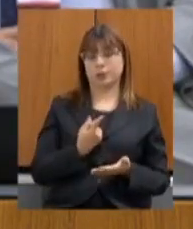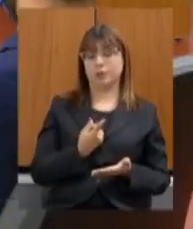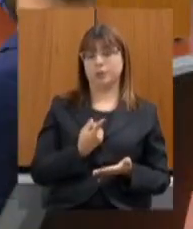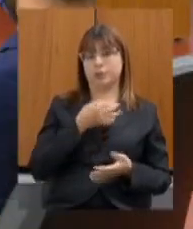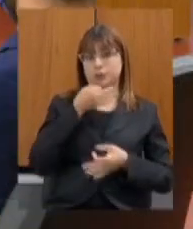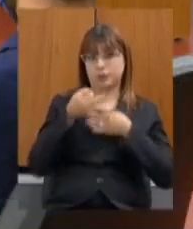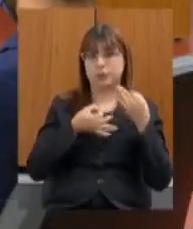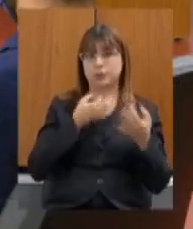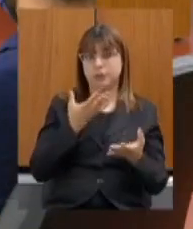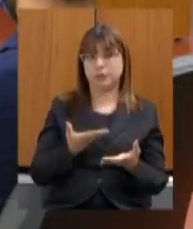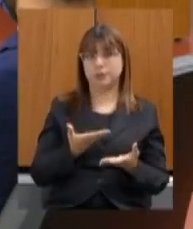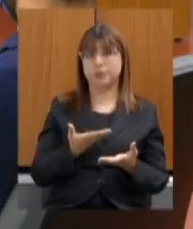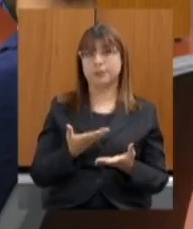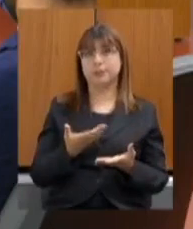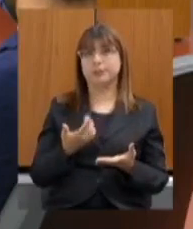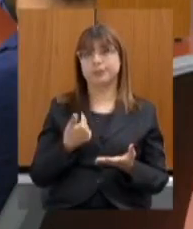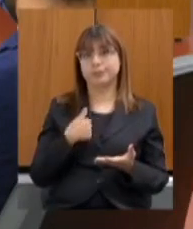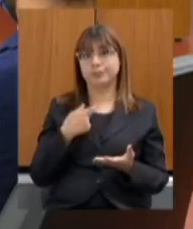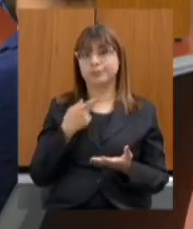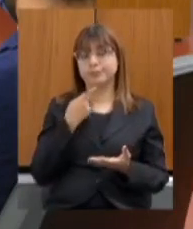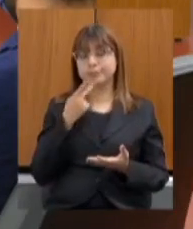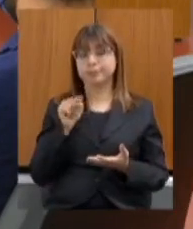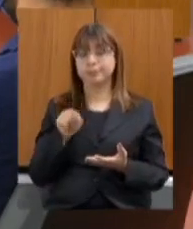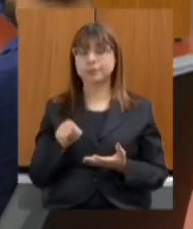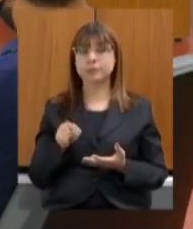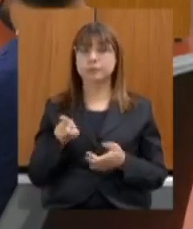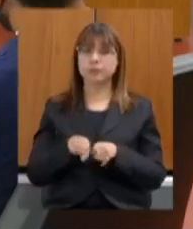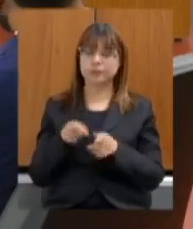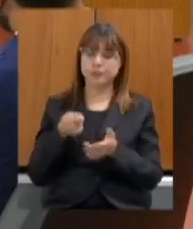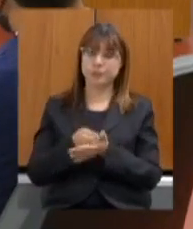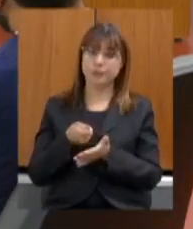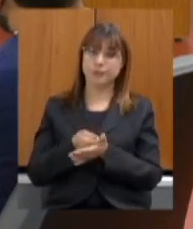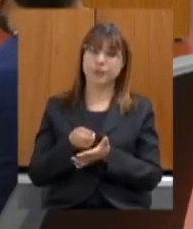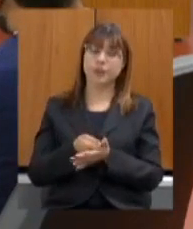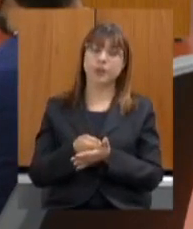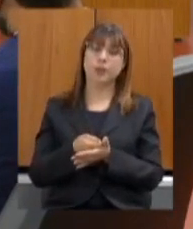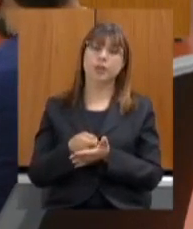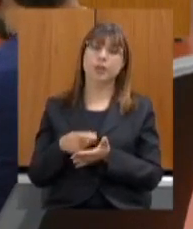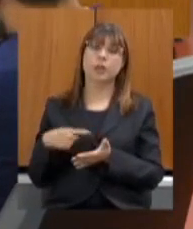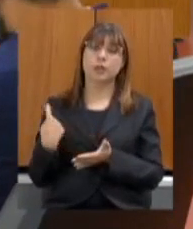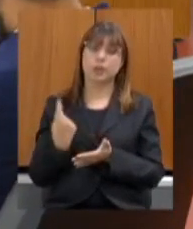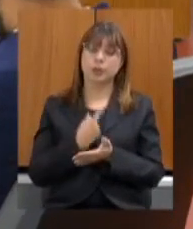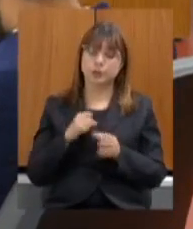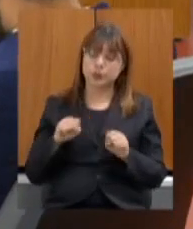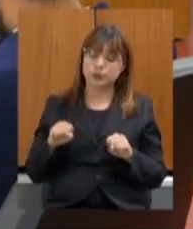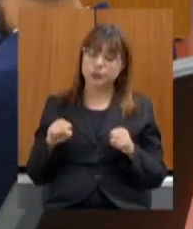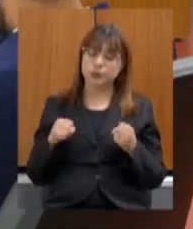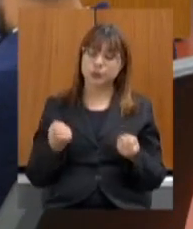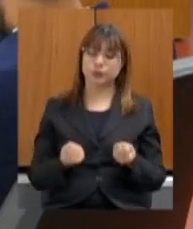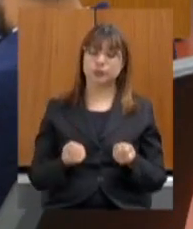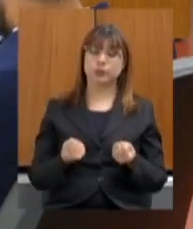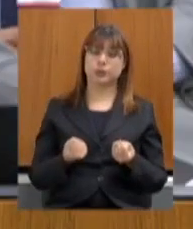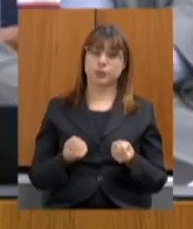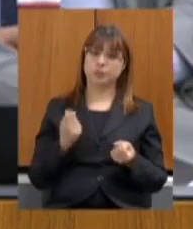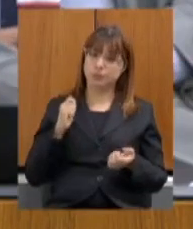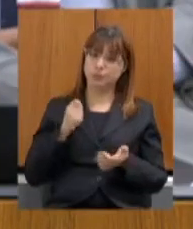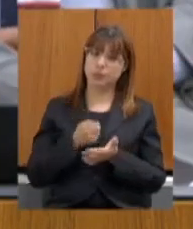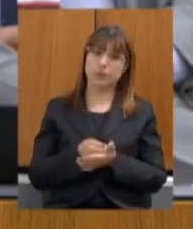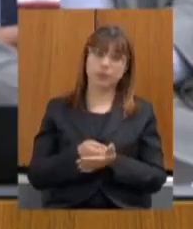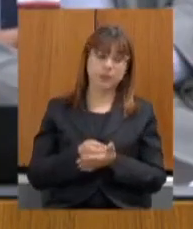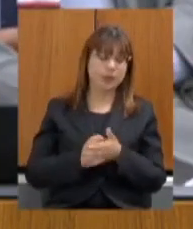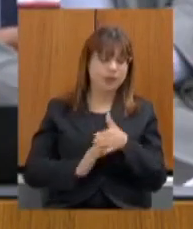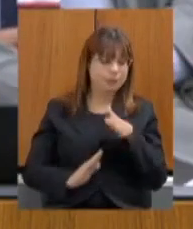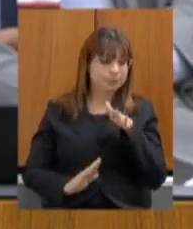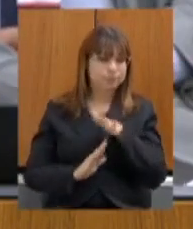questionamento e essa cobrança da gente fazer um esforço de pagar é o